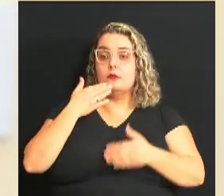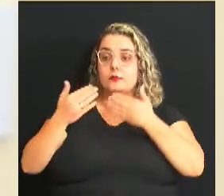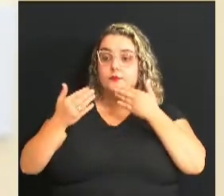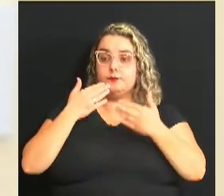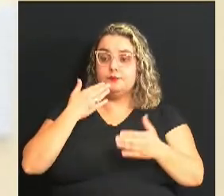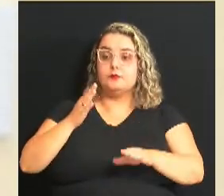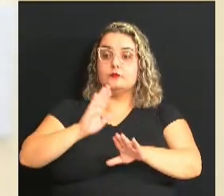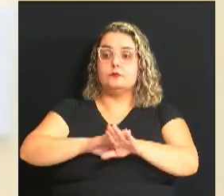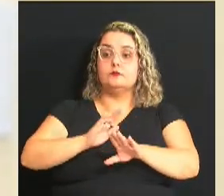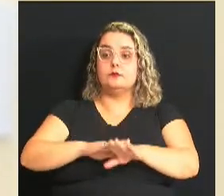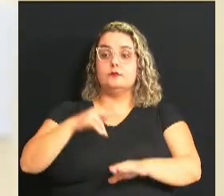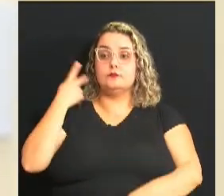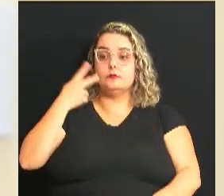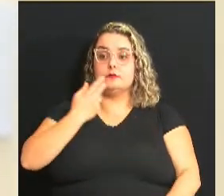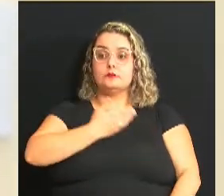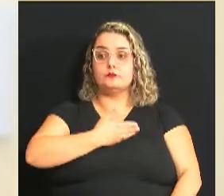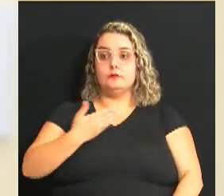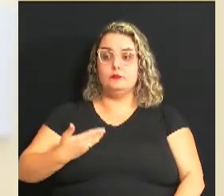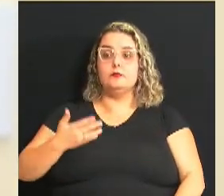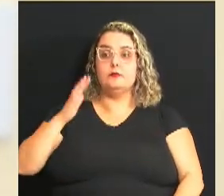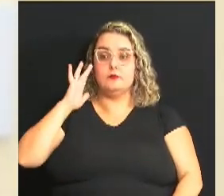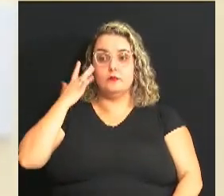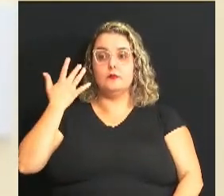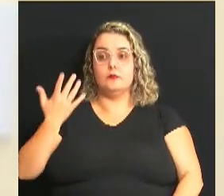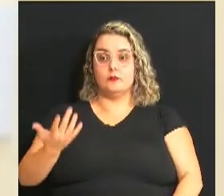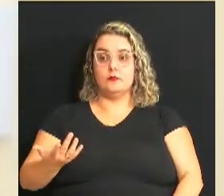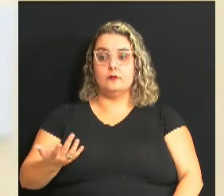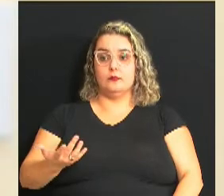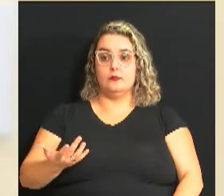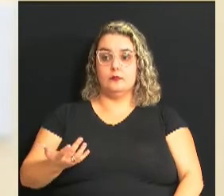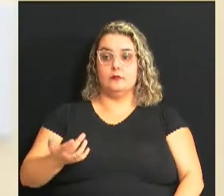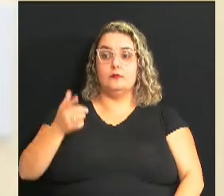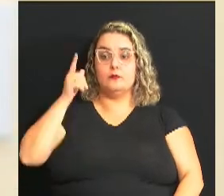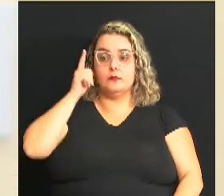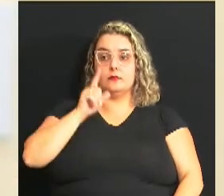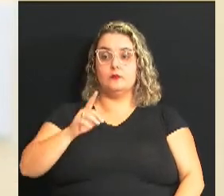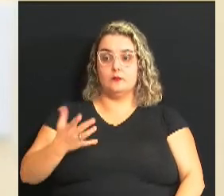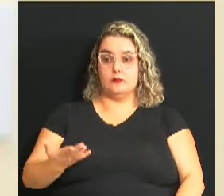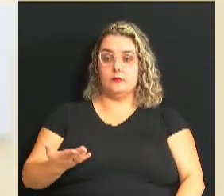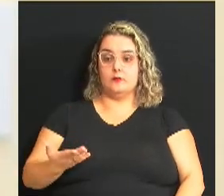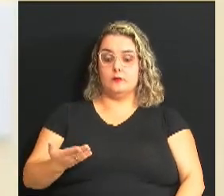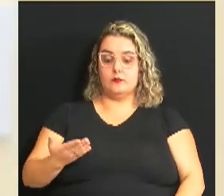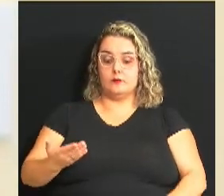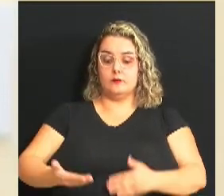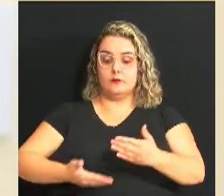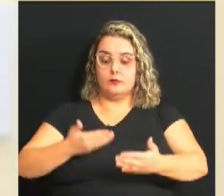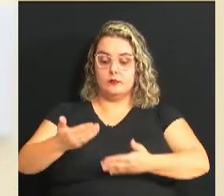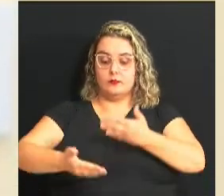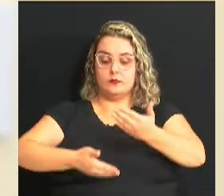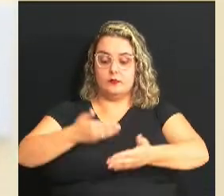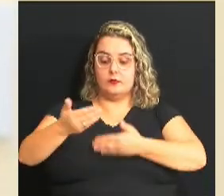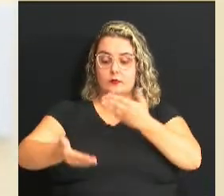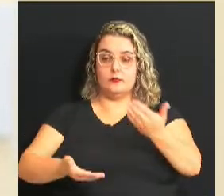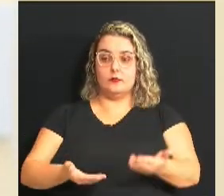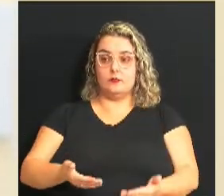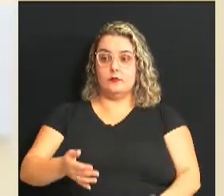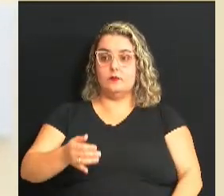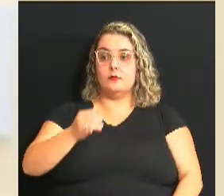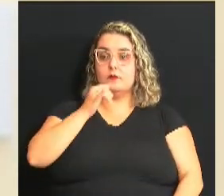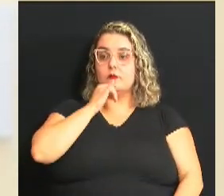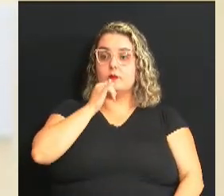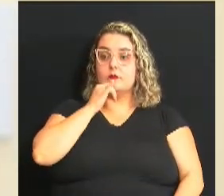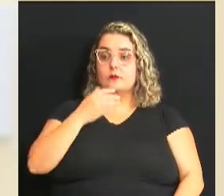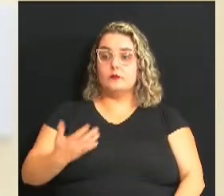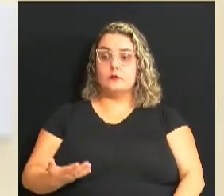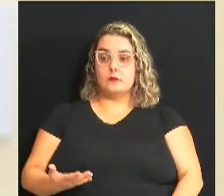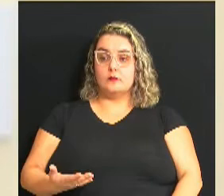política pública, e eu acho que a gente tem dado conta de trazer essa, por exemplo, essa questão